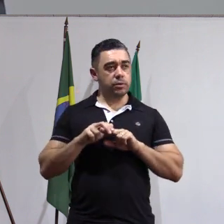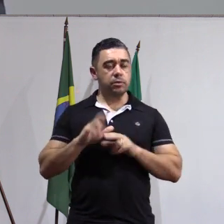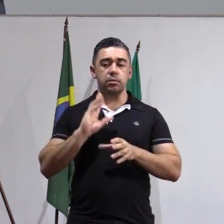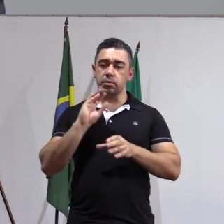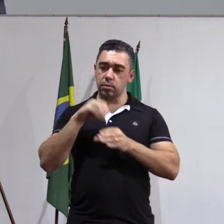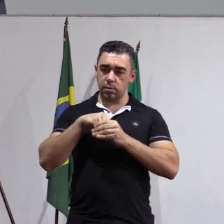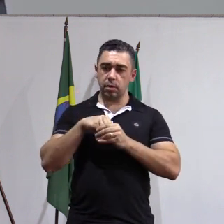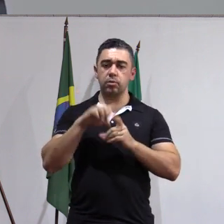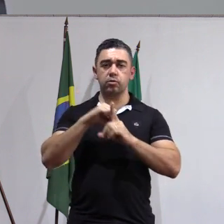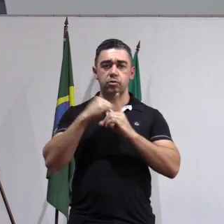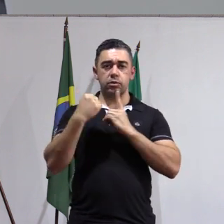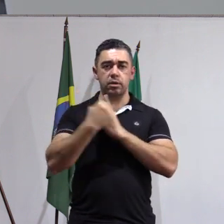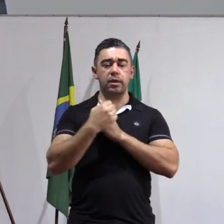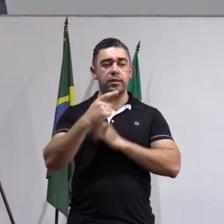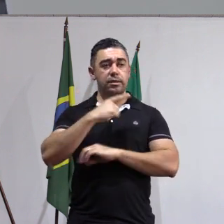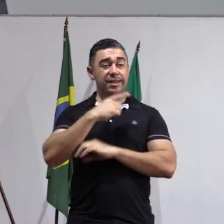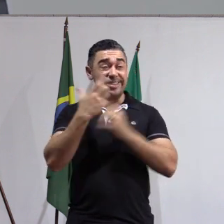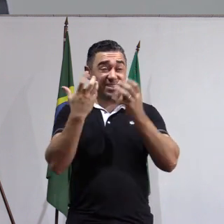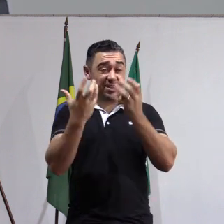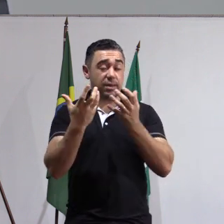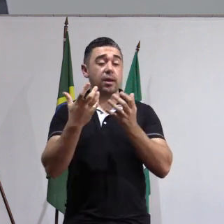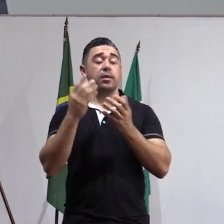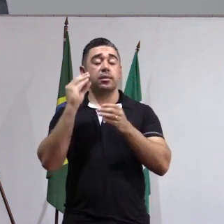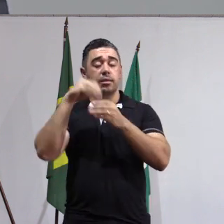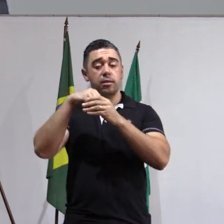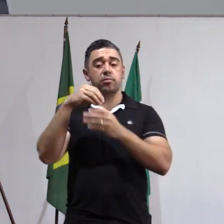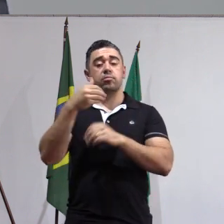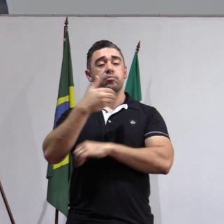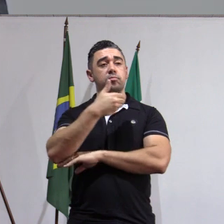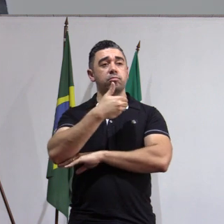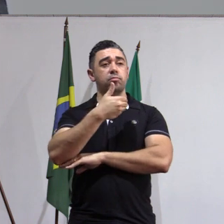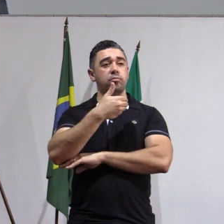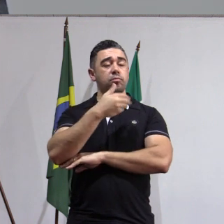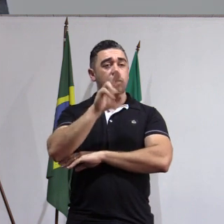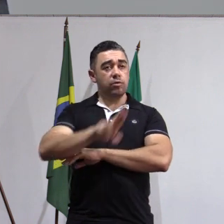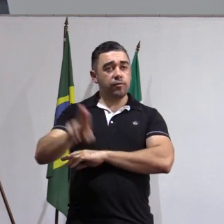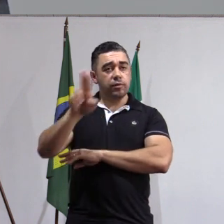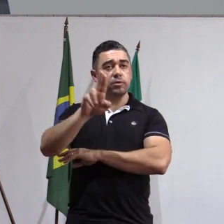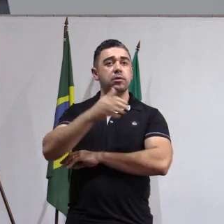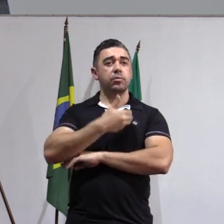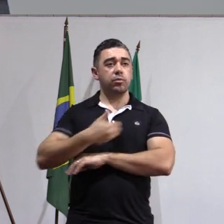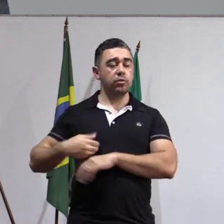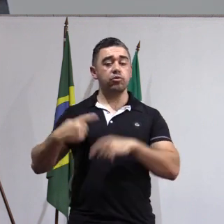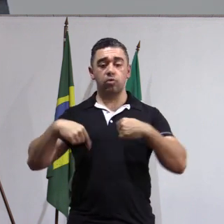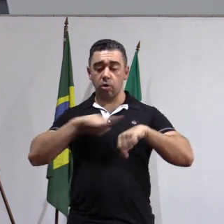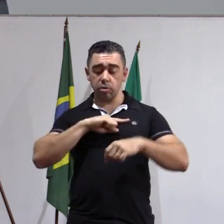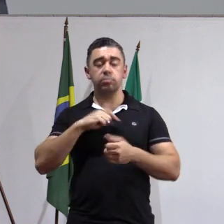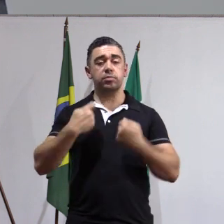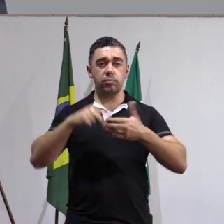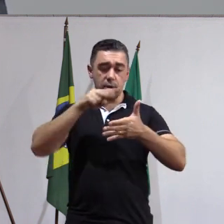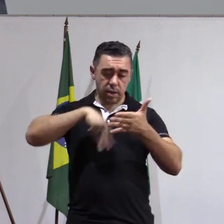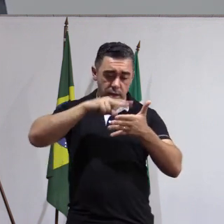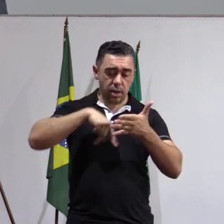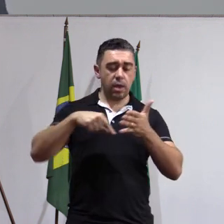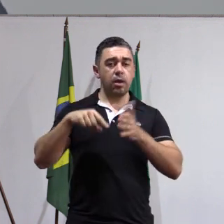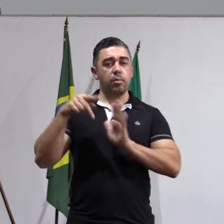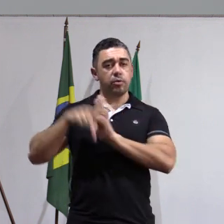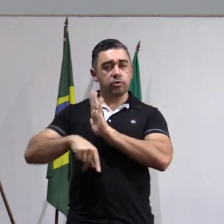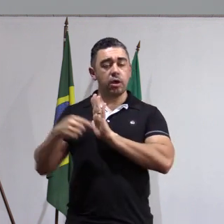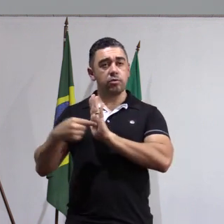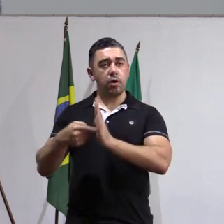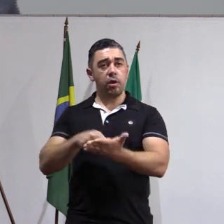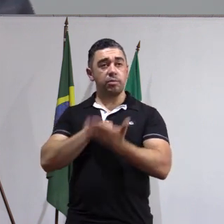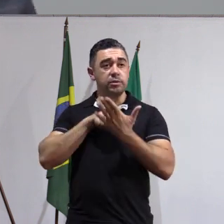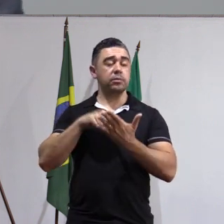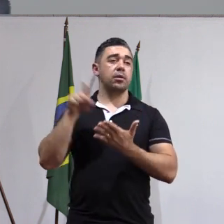do que a sociedade projetou para as universidades públicas que devemos ler a minuta dos futuros, apresentada pelo governo federal.